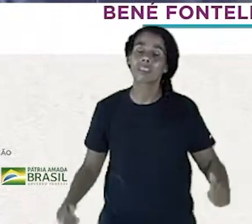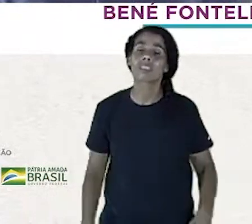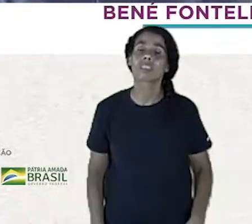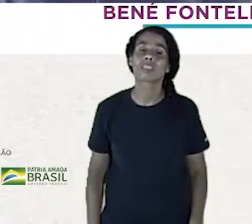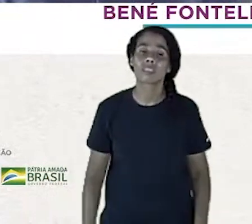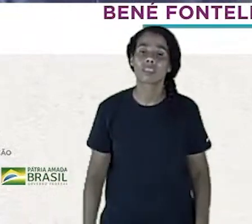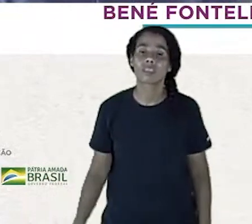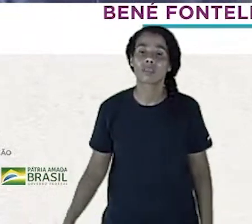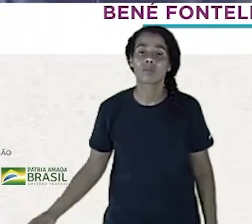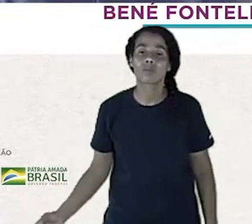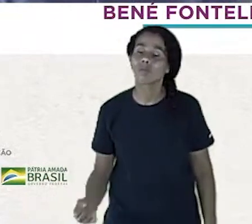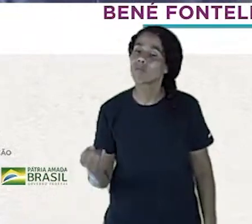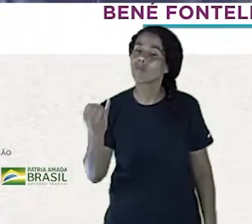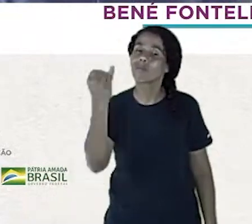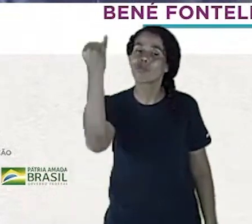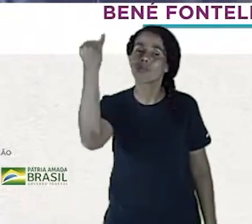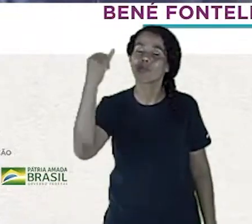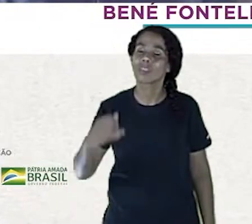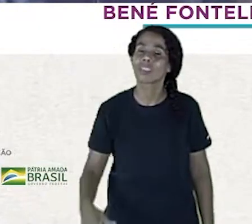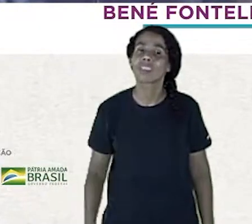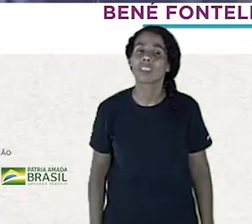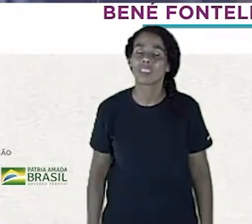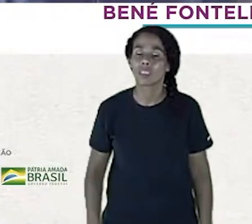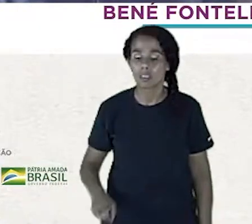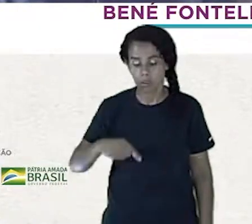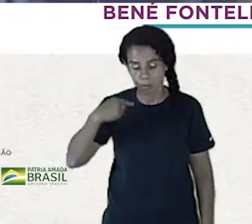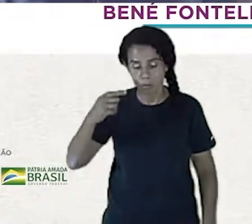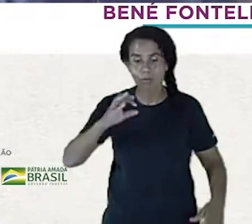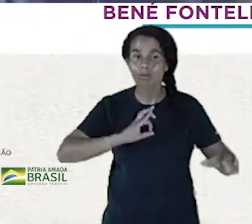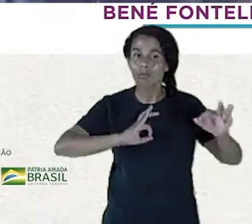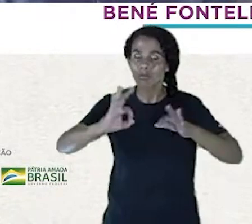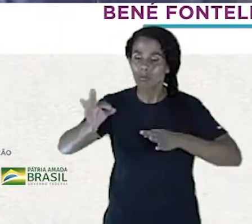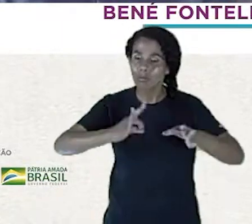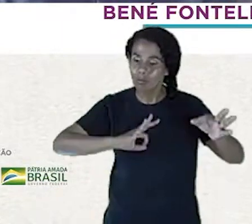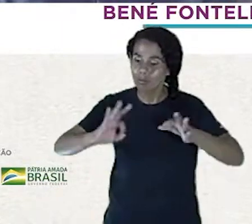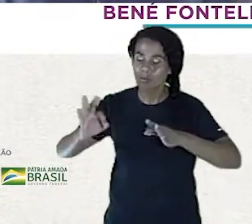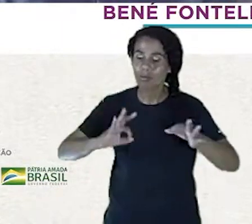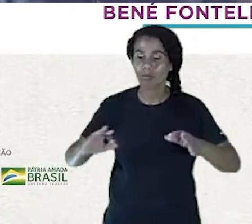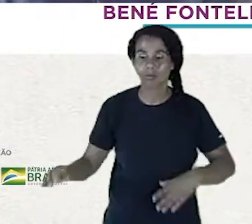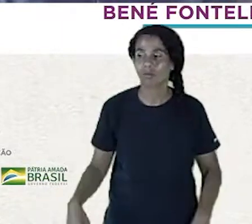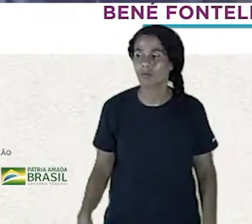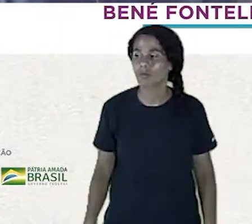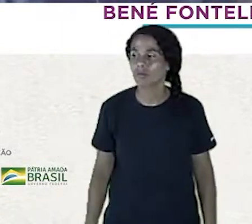para, cada vez mais para longe, para dentro